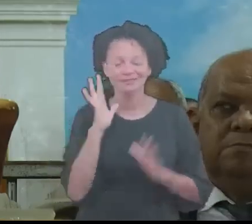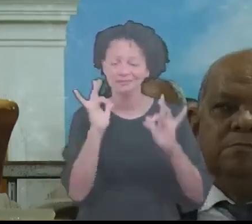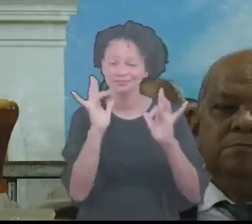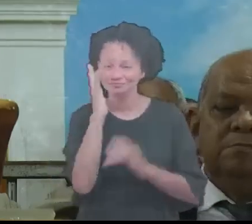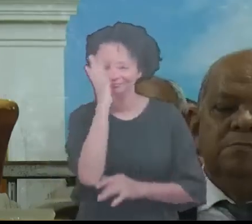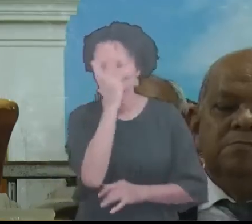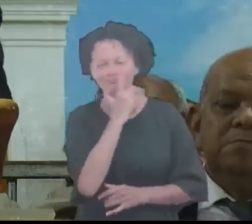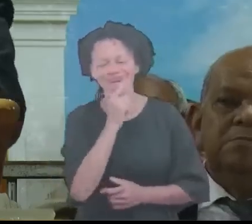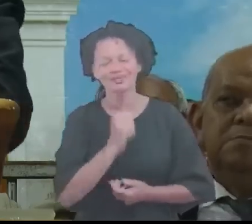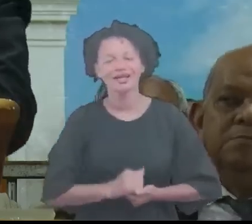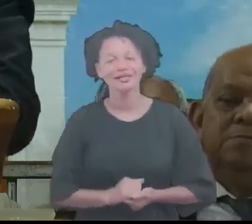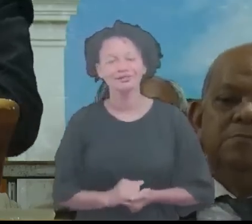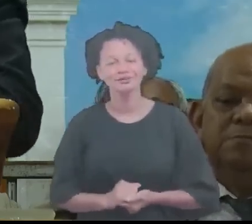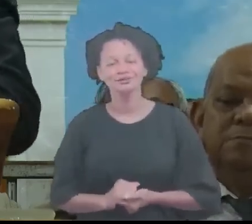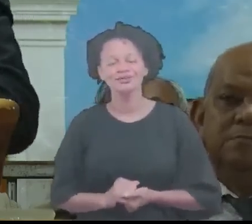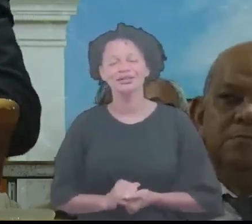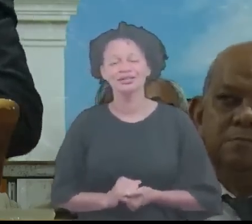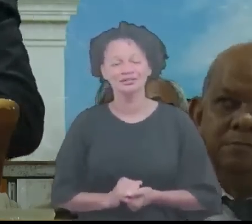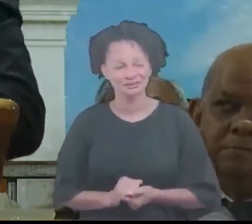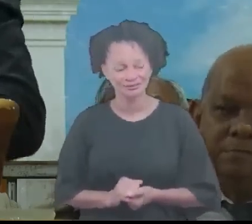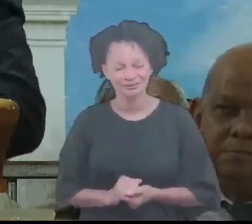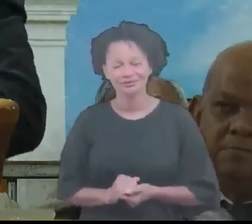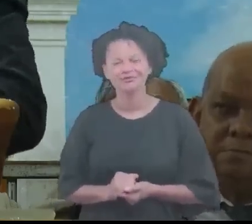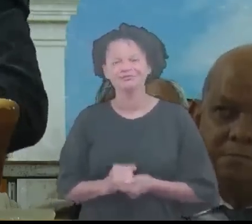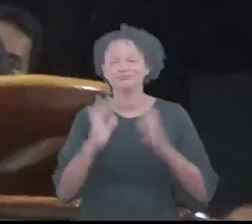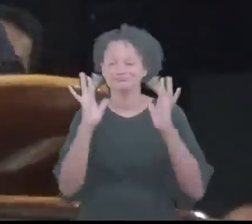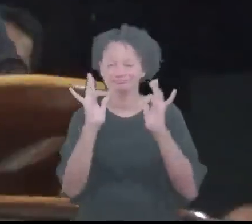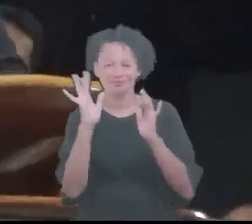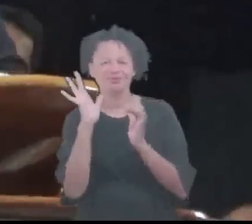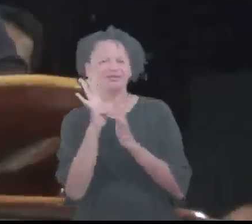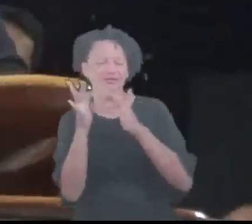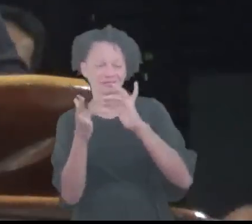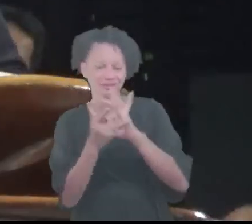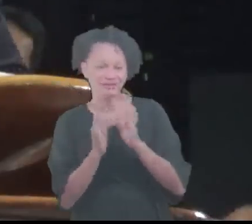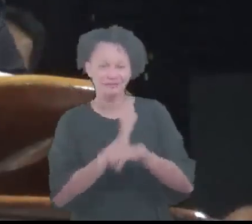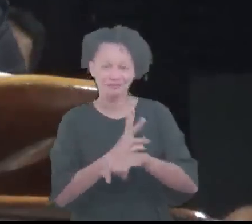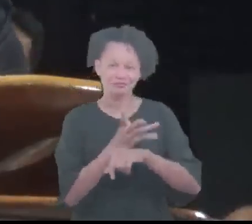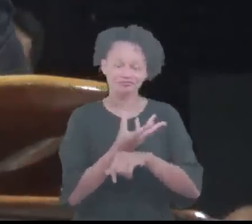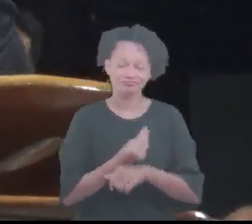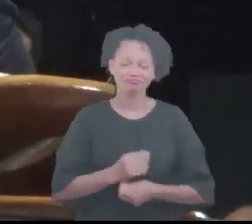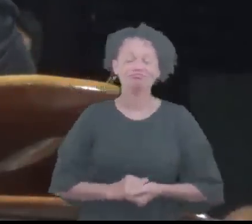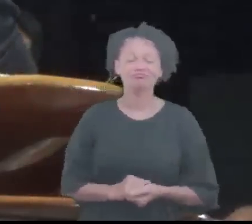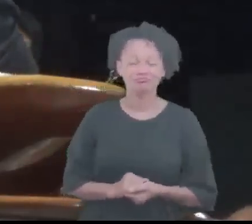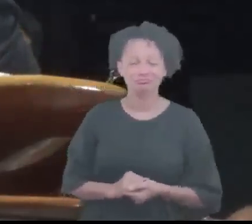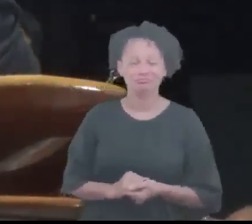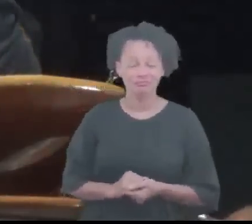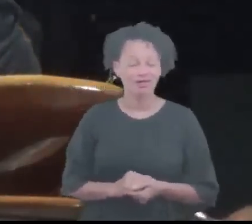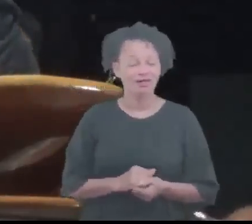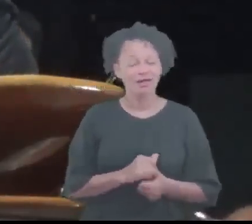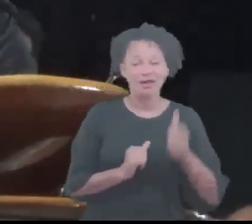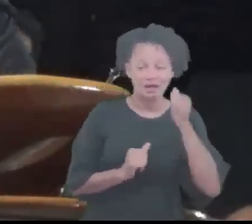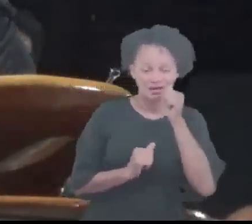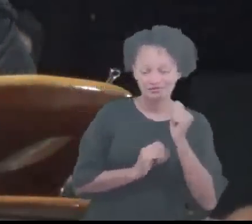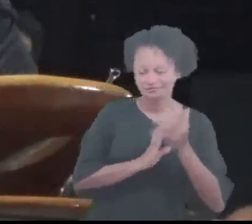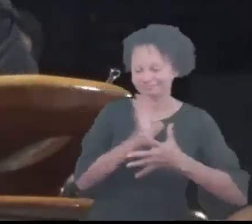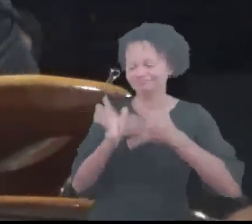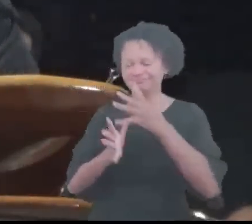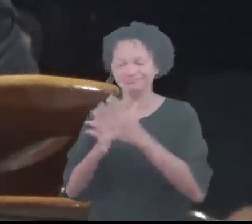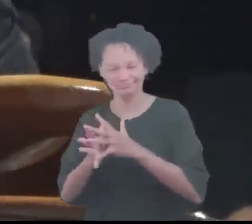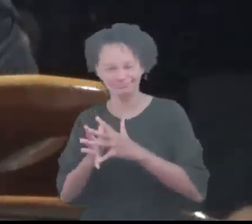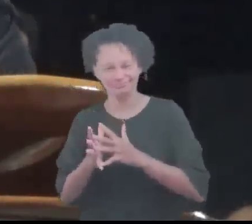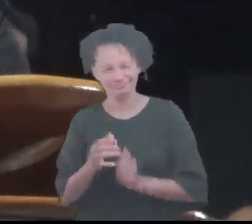bonito. É o namoro de Jesus com a igreja. Uma hora ela diz uma coisa e outra